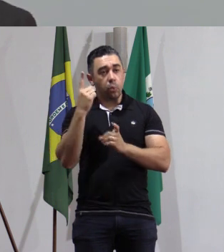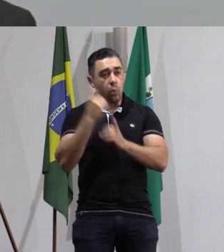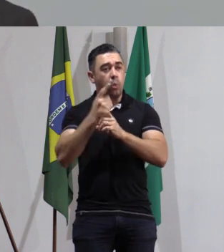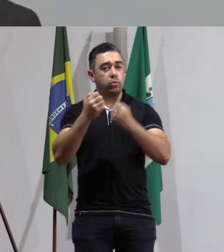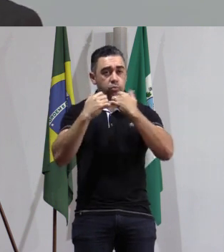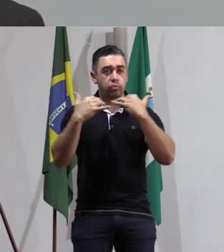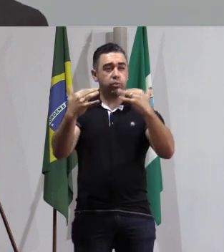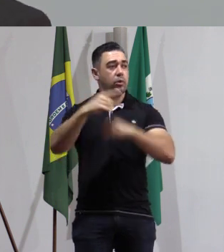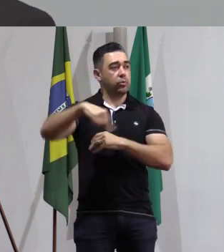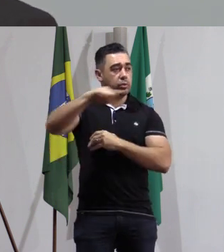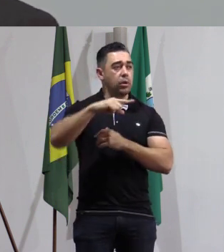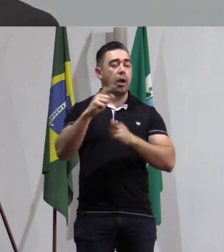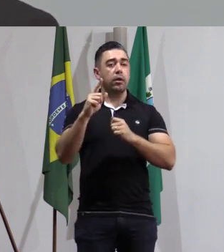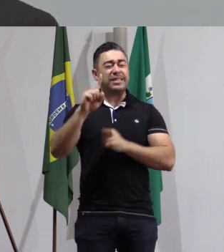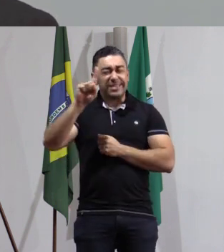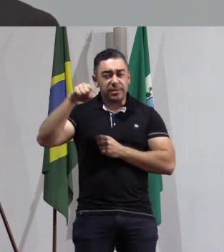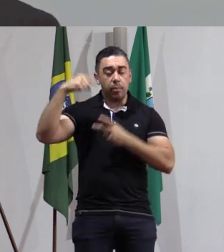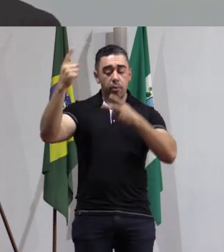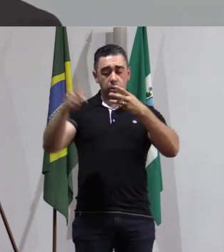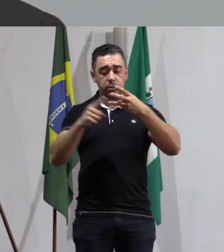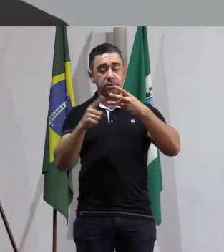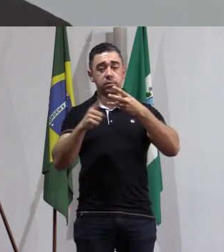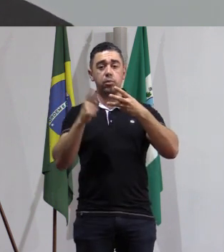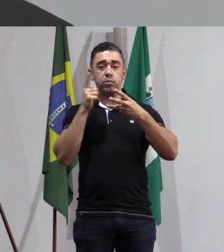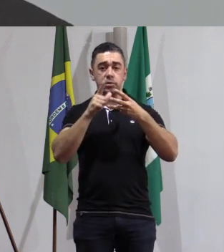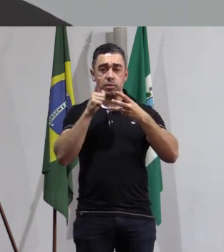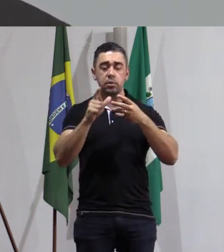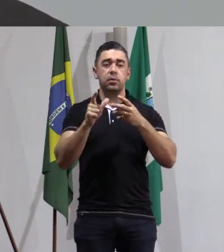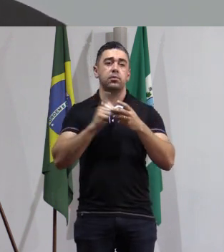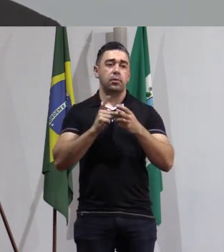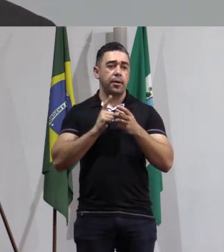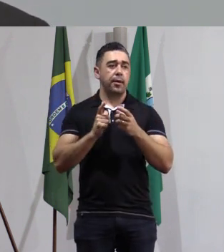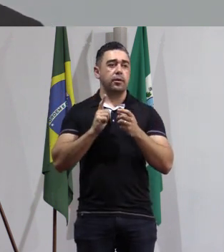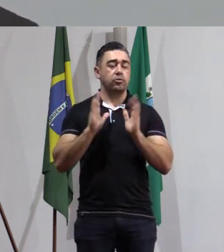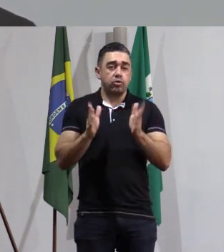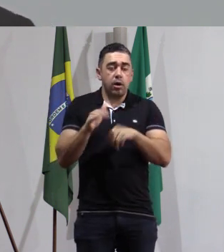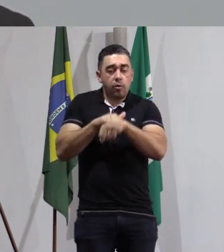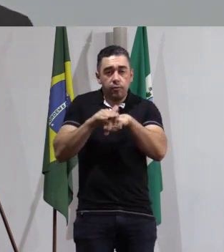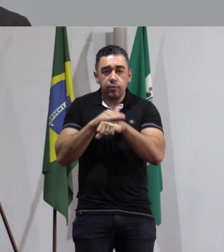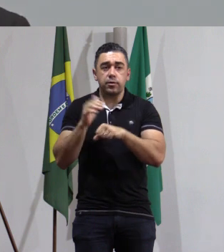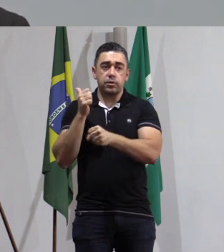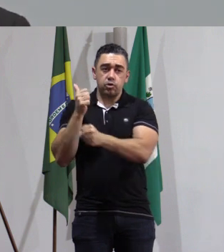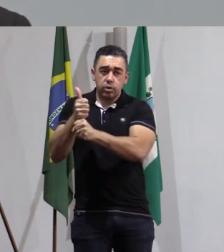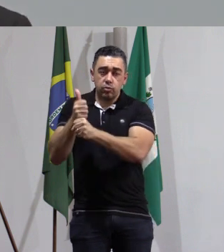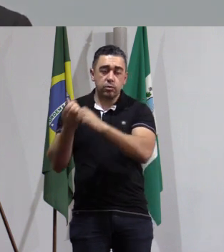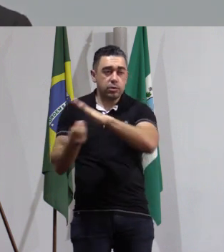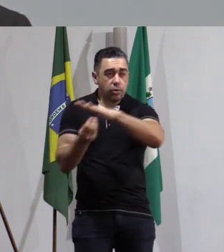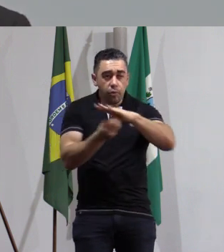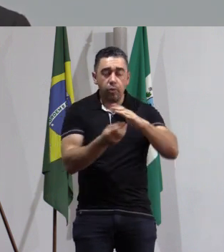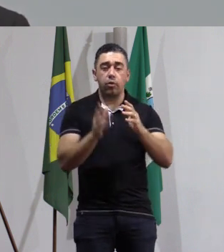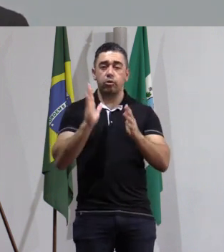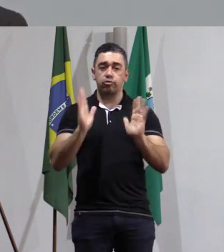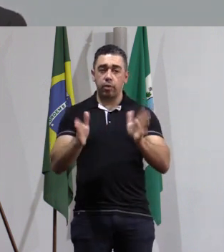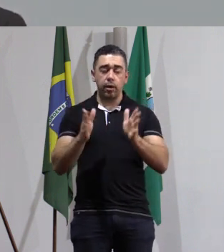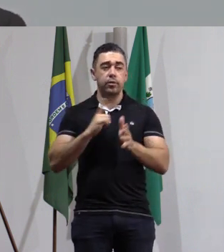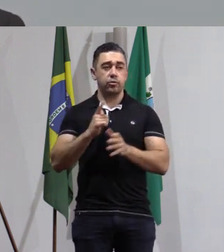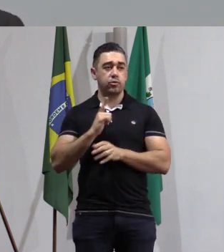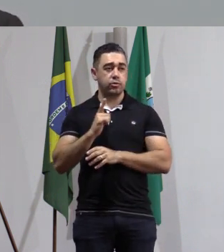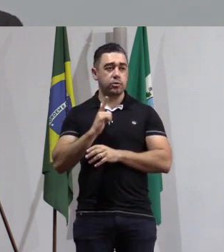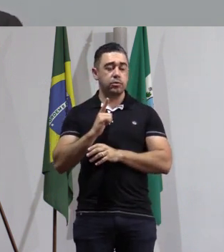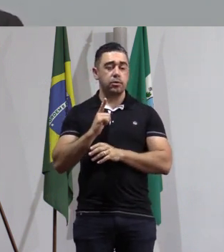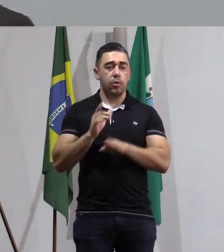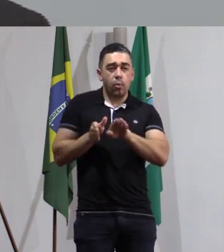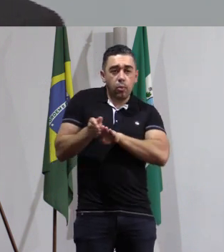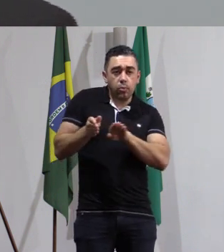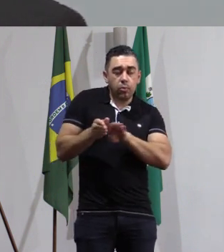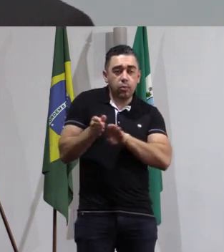depois possamos nos reunir no Conselho Universitário. Havia dito aos diretores e diretoras de setor que tínhamos a previsão de um Conselho